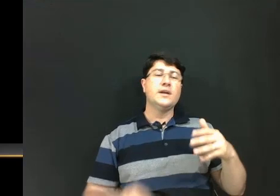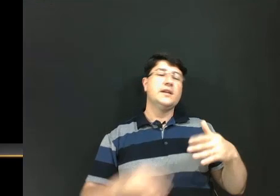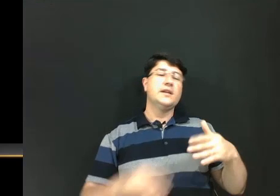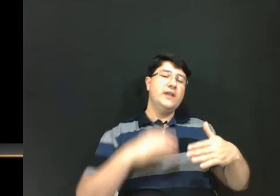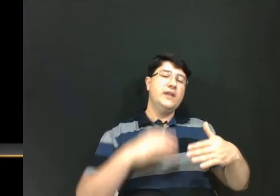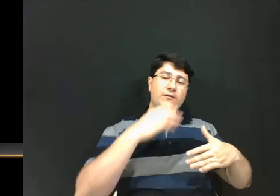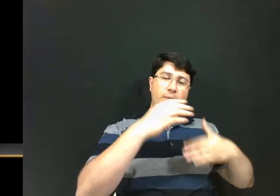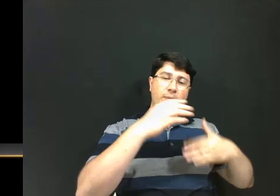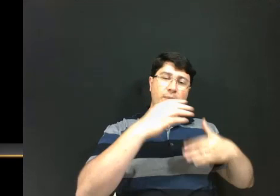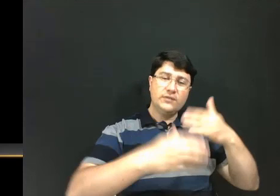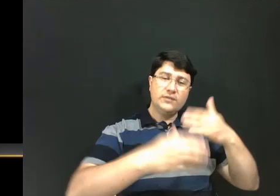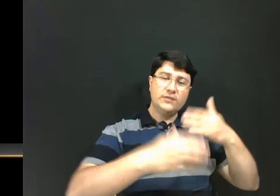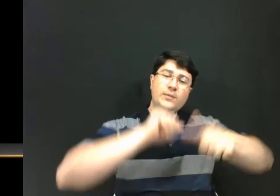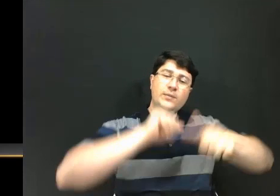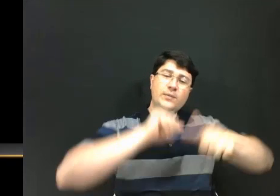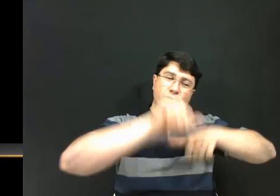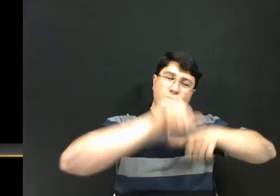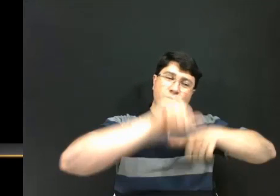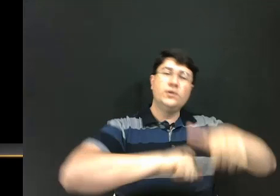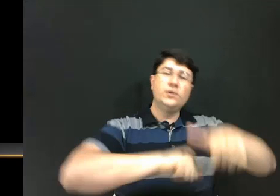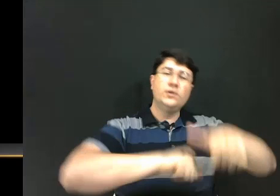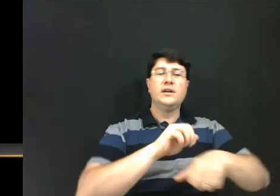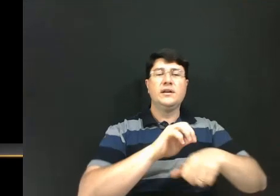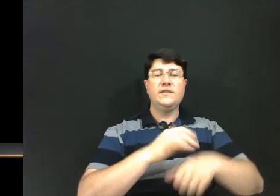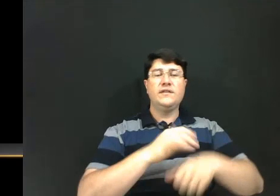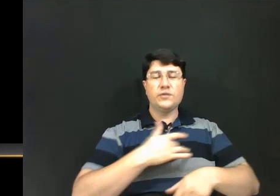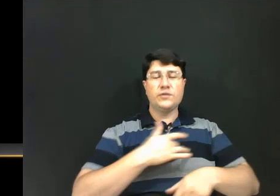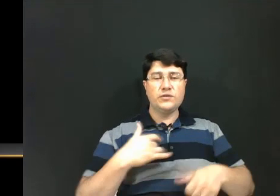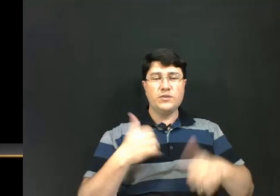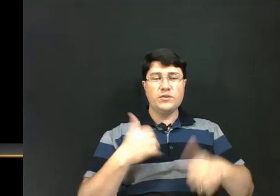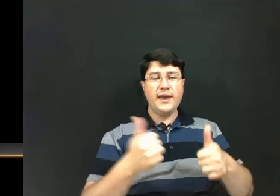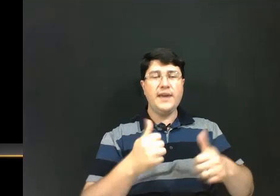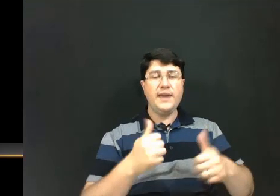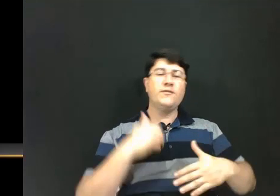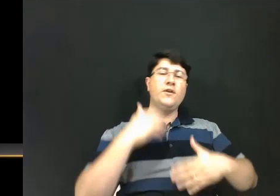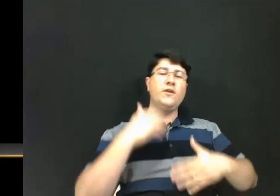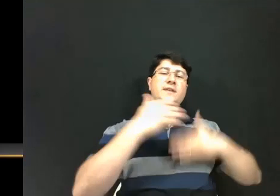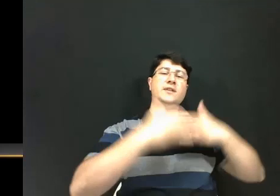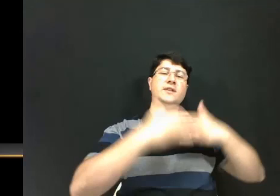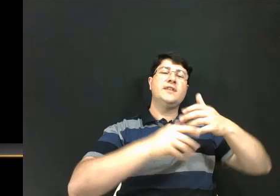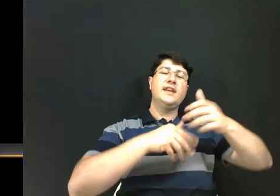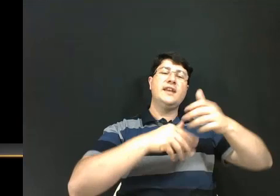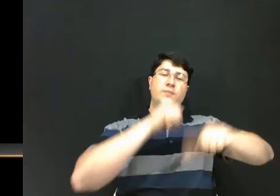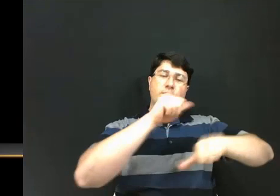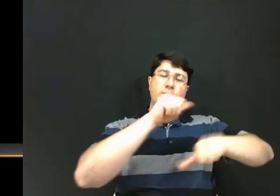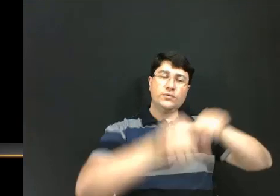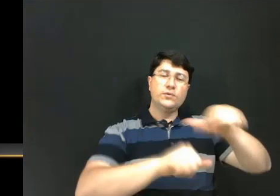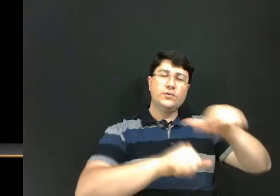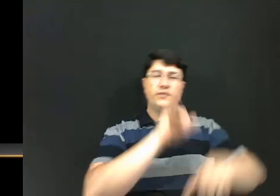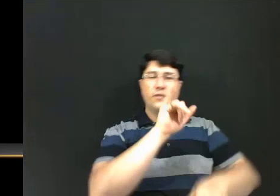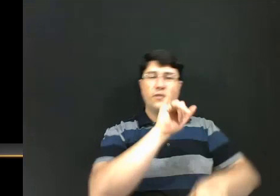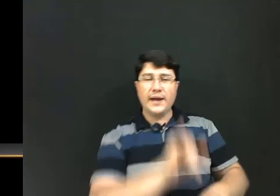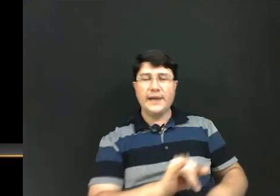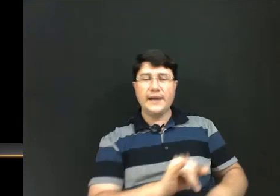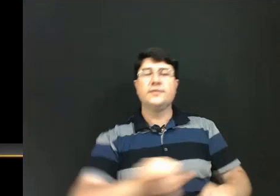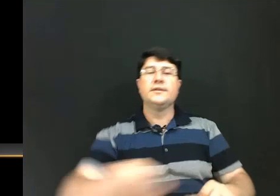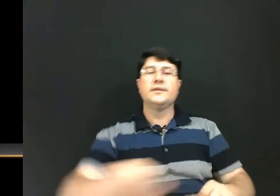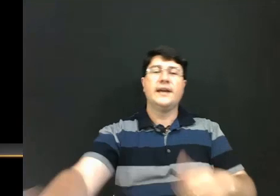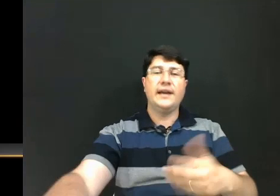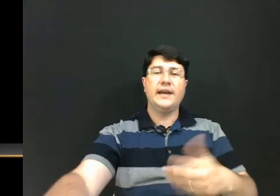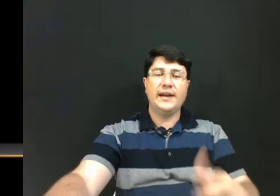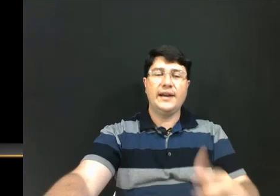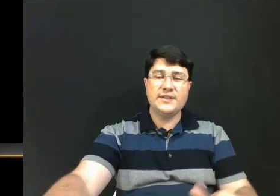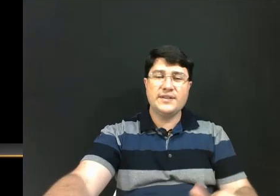tempo. Então ela foi passando o tempo e mudou e ficou saúde bem. Foi passando o tempo e mudou e ficou